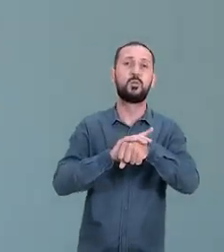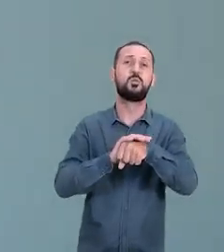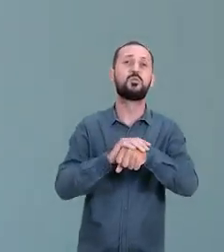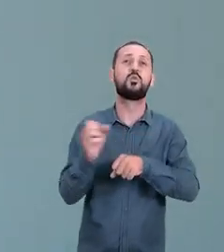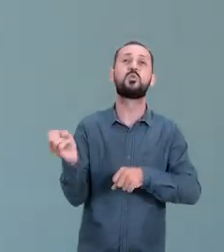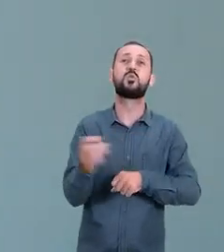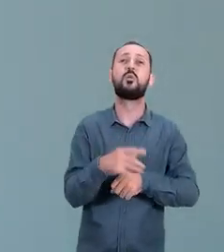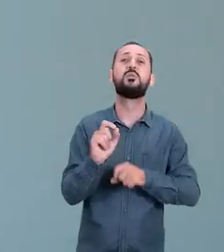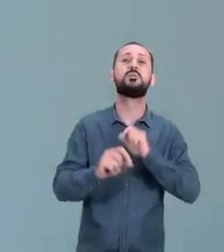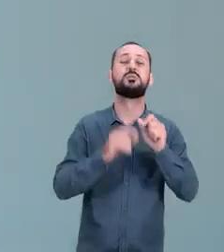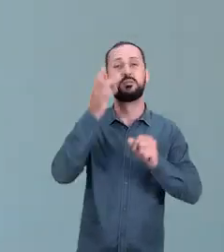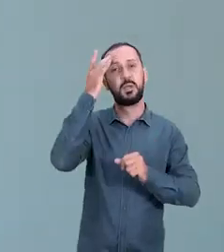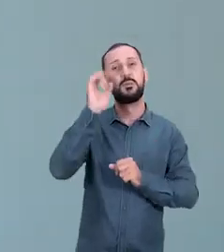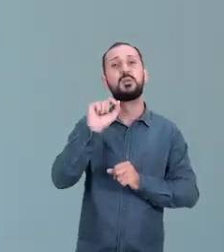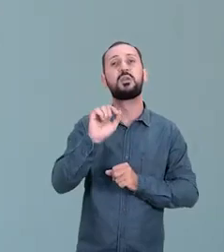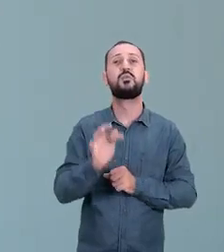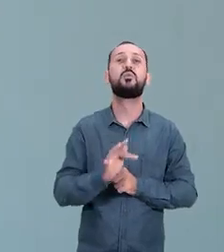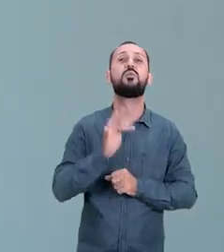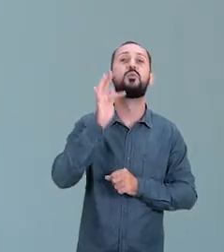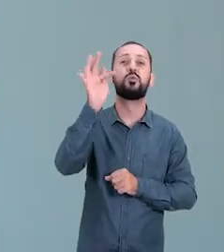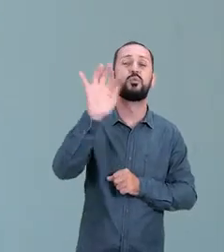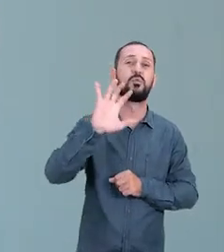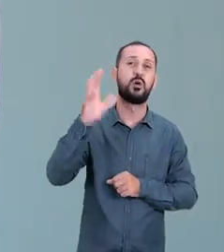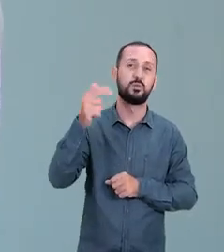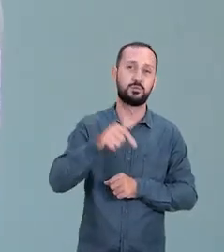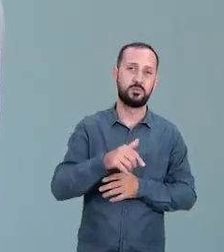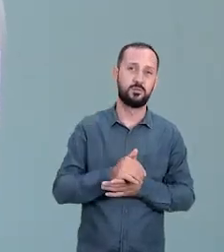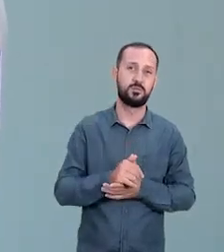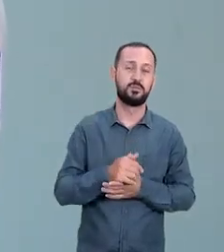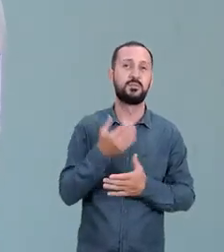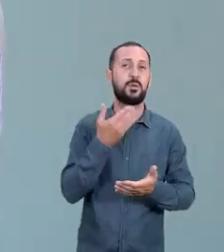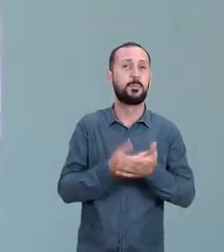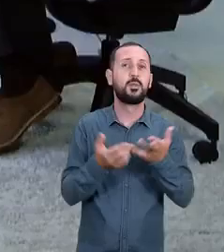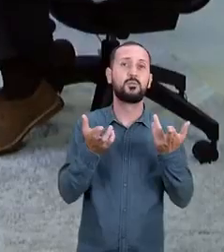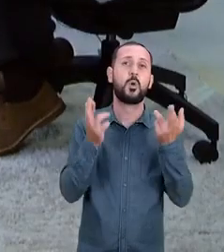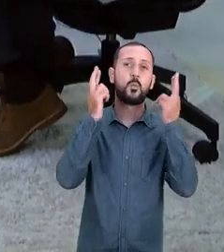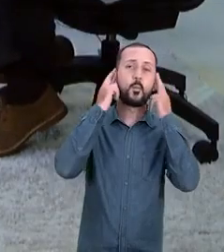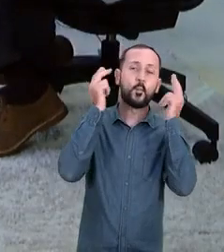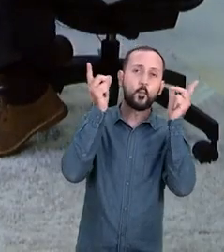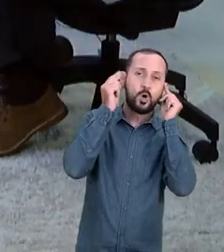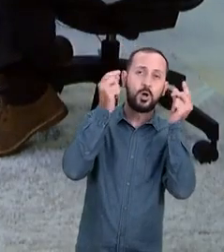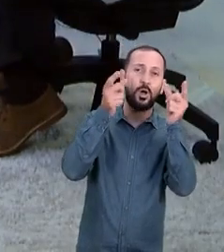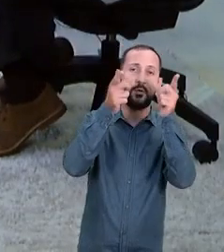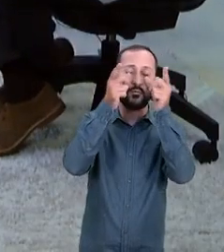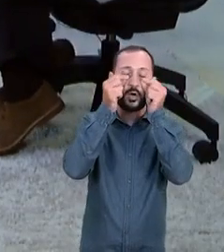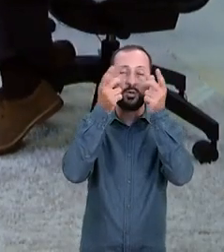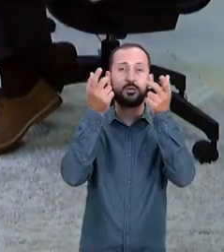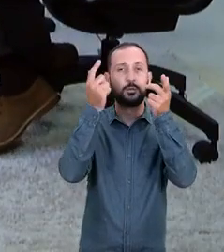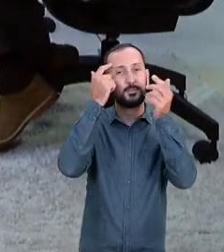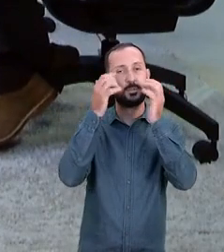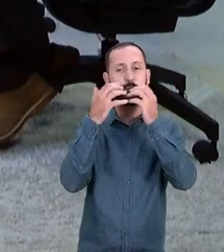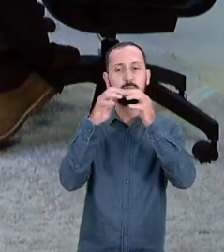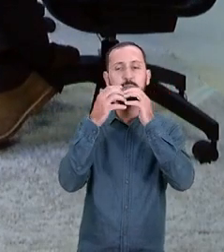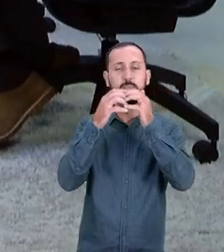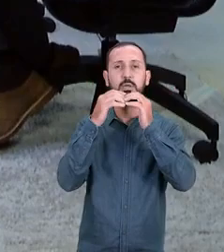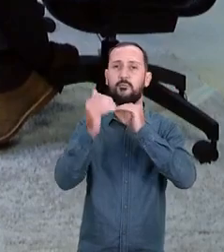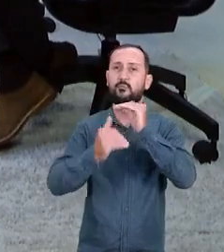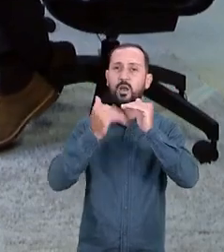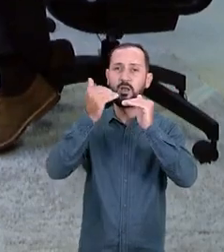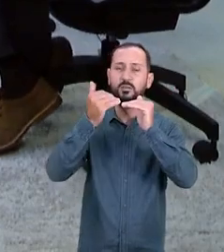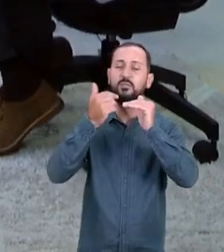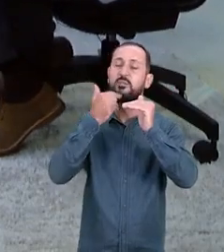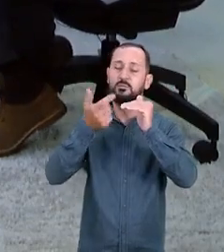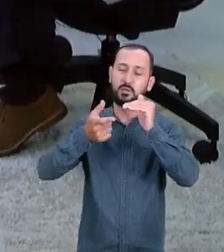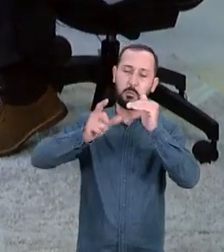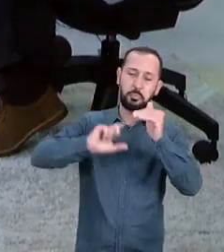a gente não sabe o que essas crianças poderão apresentar no futuro, se vai ter perda auditiva, visual, atraso no desenvolvimento. Então, é